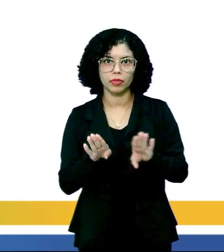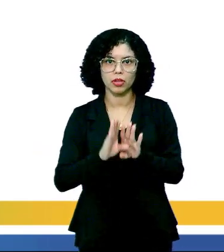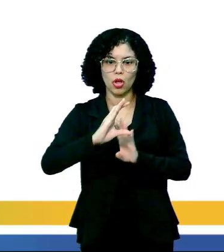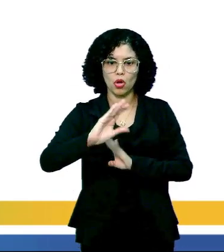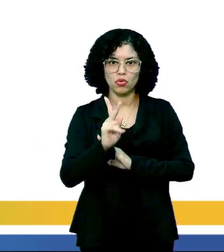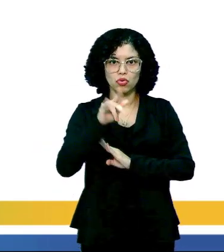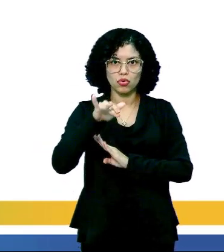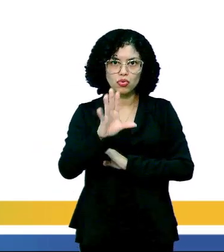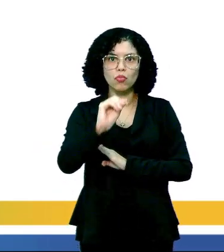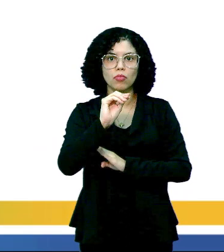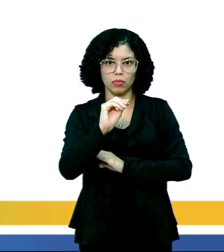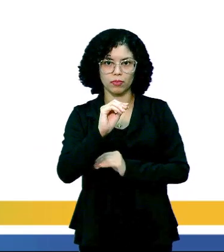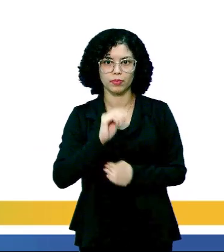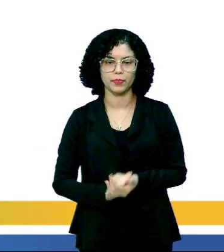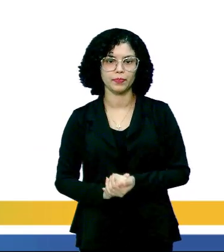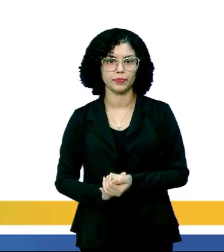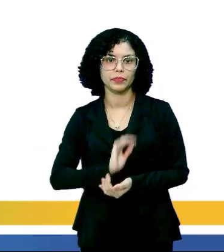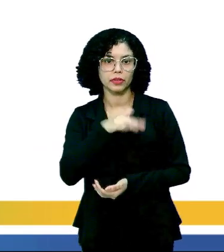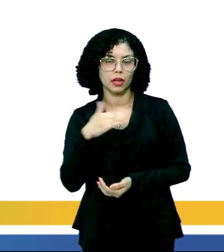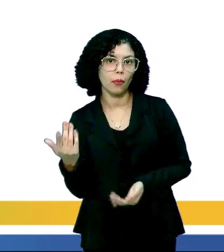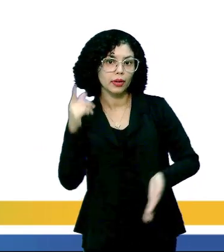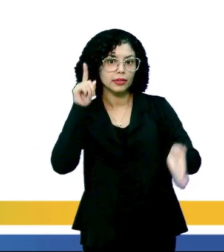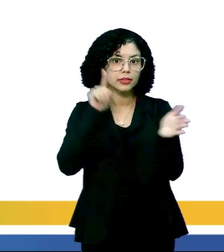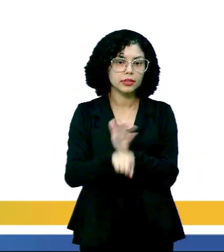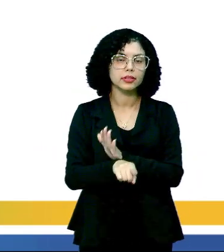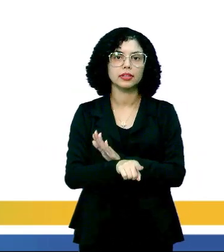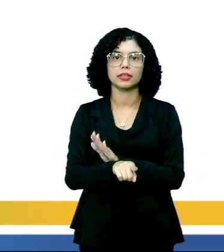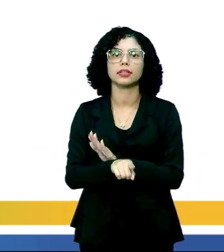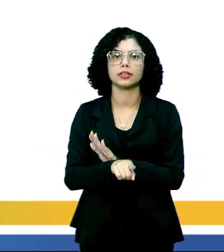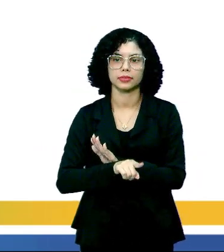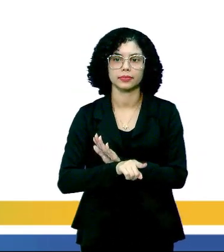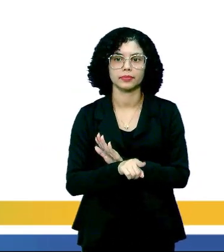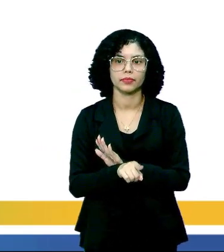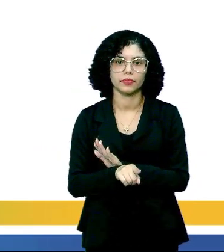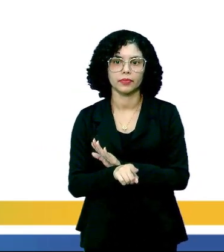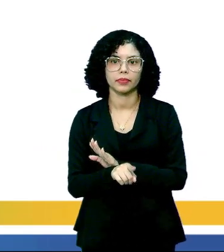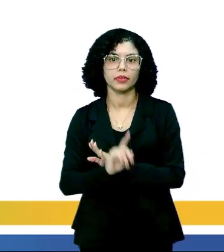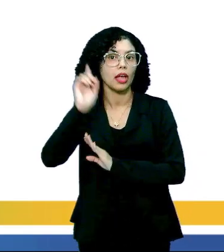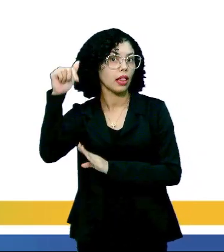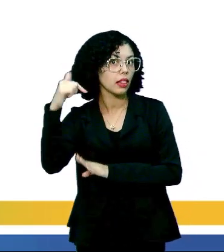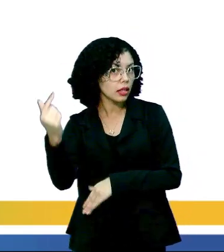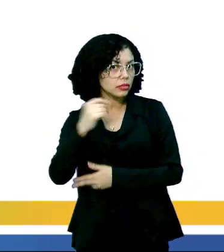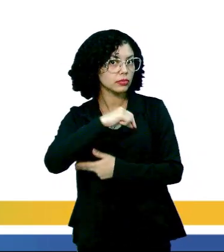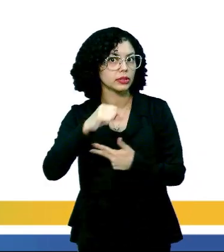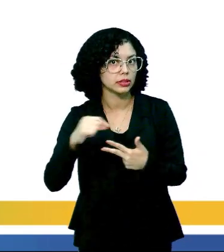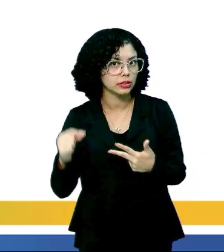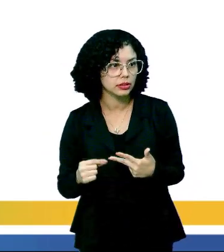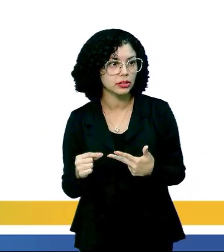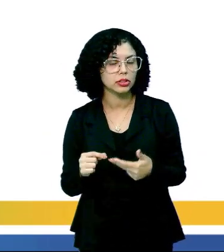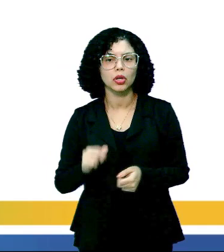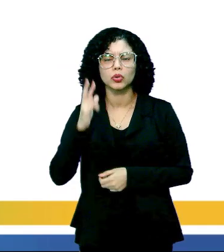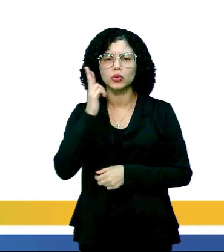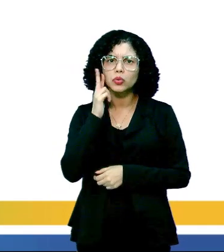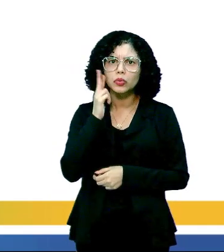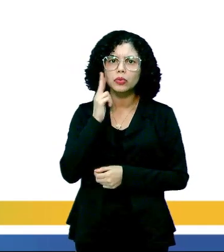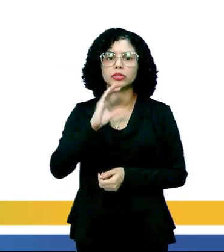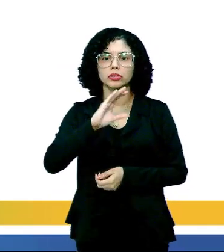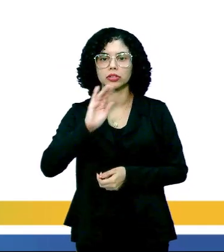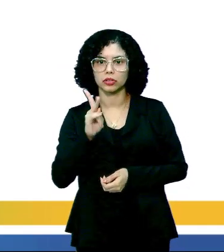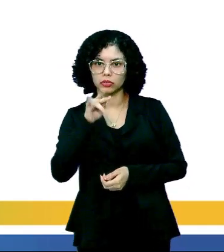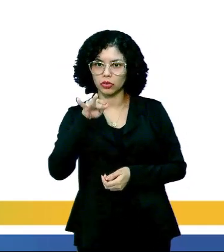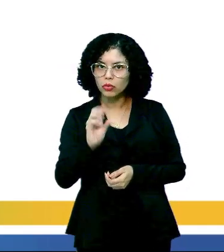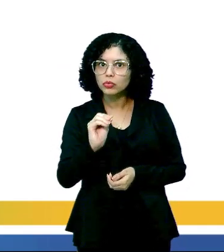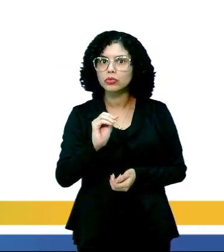chumbo. Então, quando se questiona esse tipo de questão lá no Enem, normalmente é o chumbo,